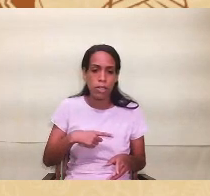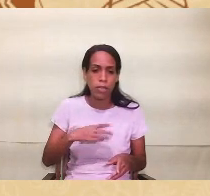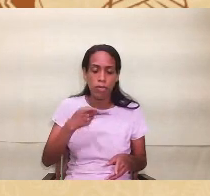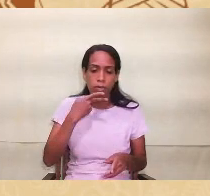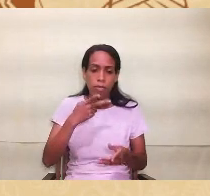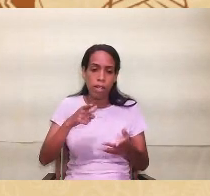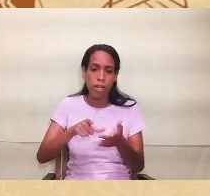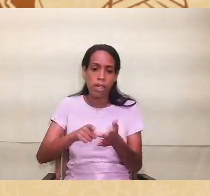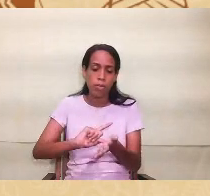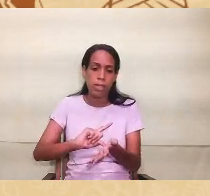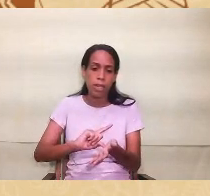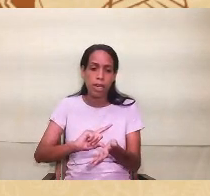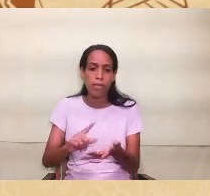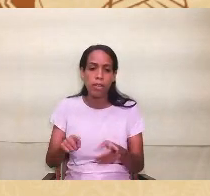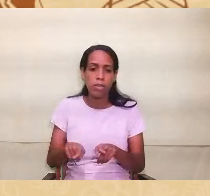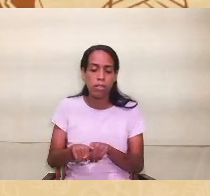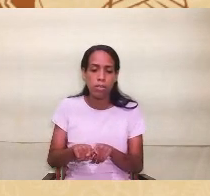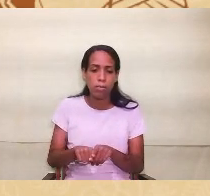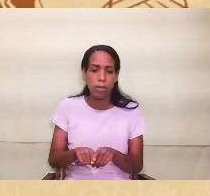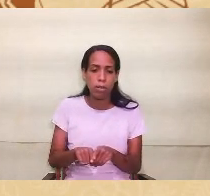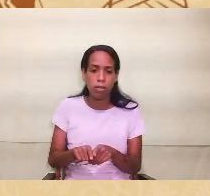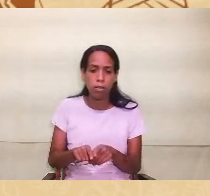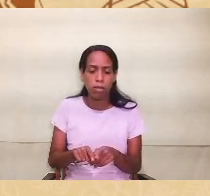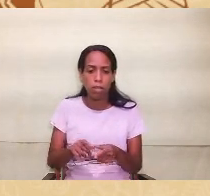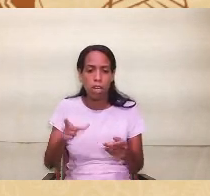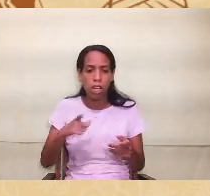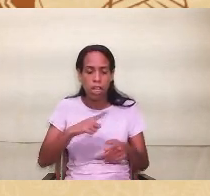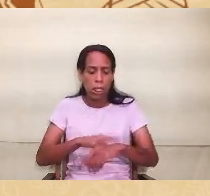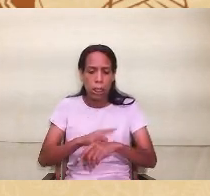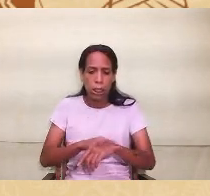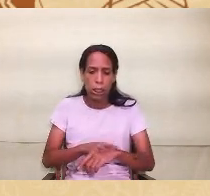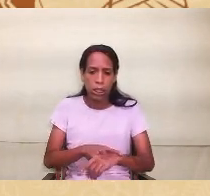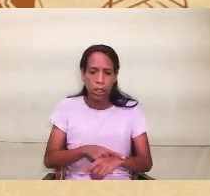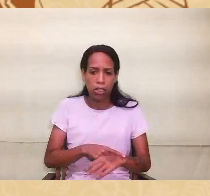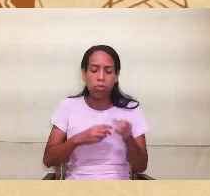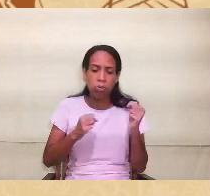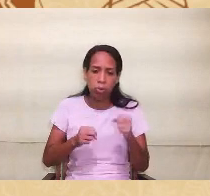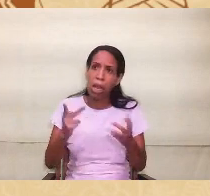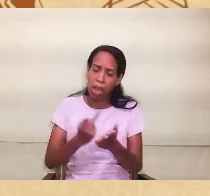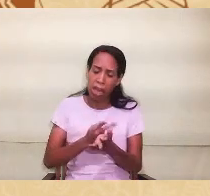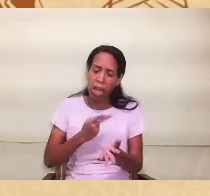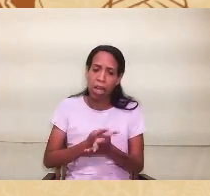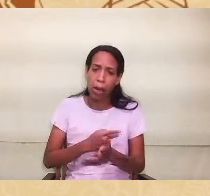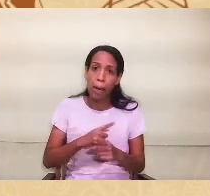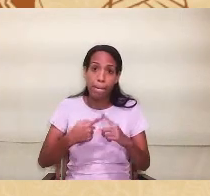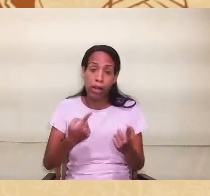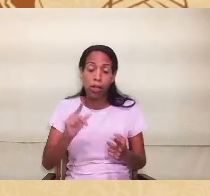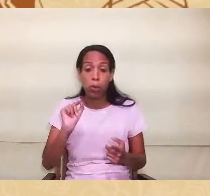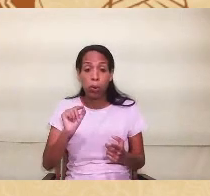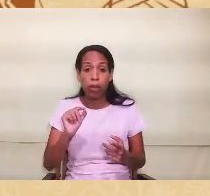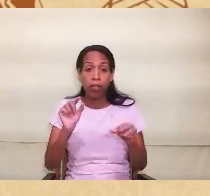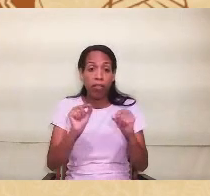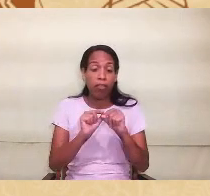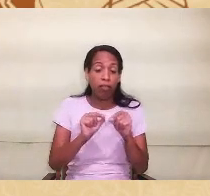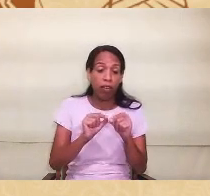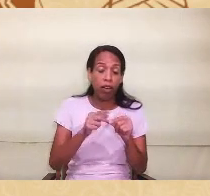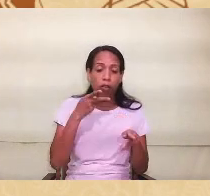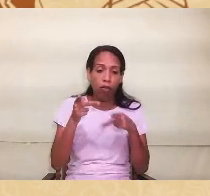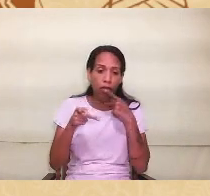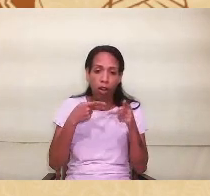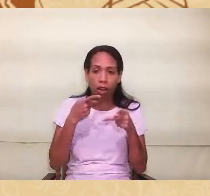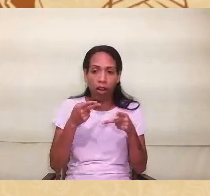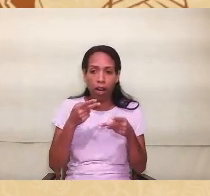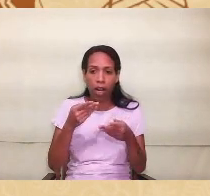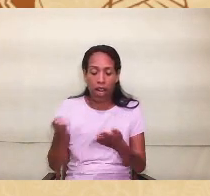vai ser vendido de novo. A dedução que tomara que esteja errado. Né? Mas o que se trata? Como eu falo, é